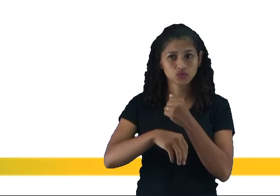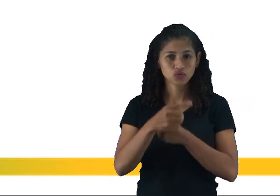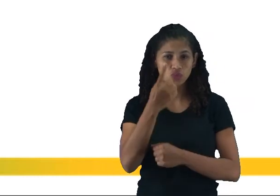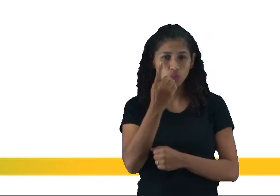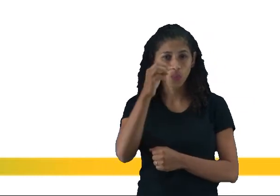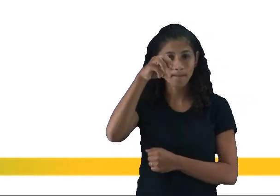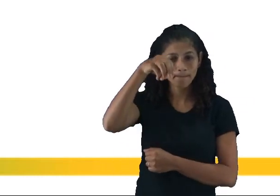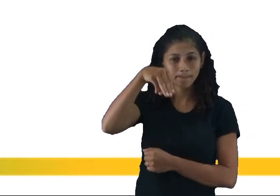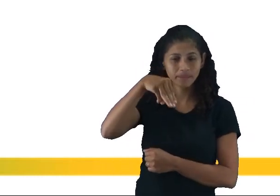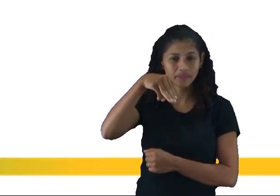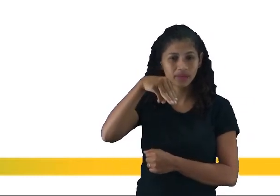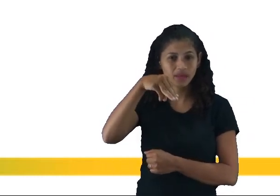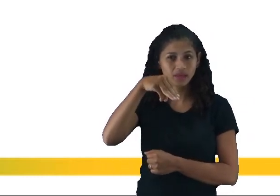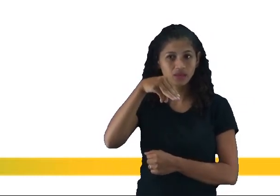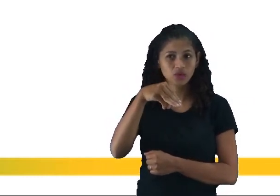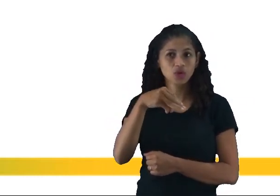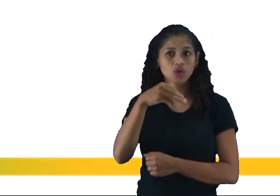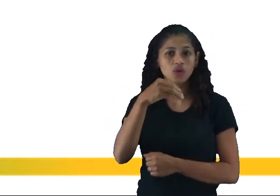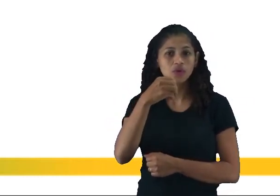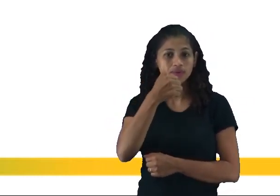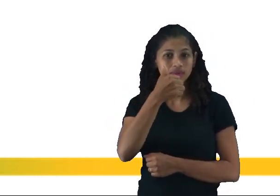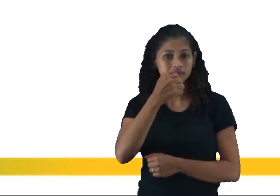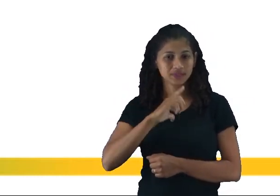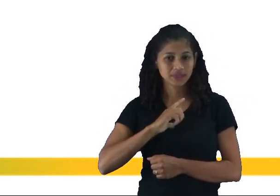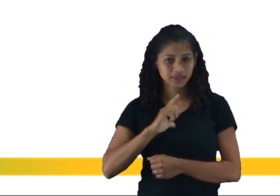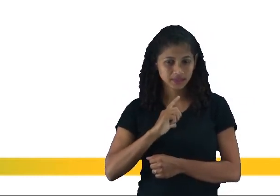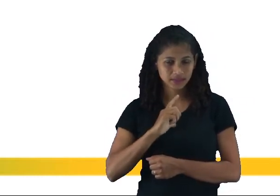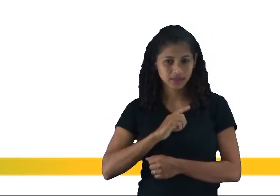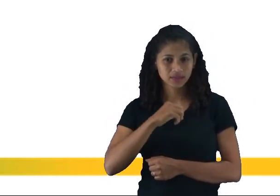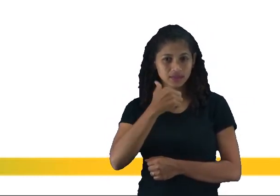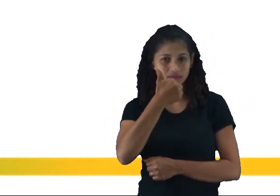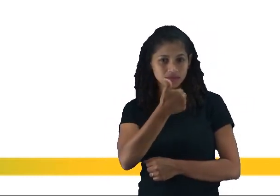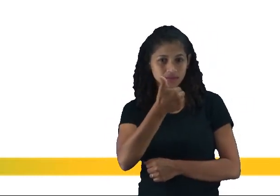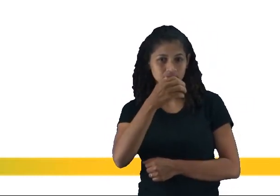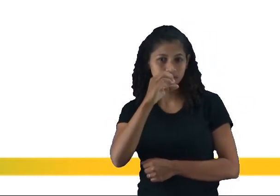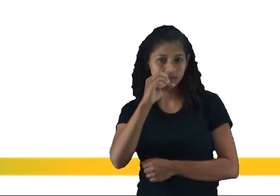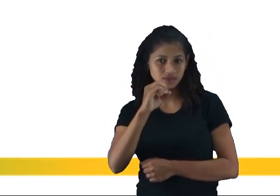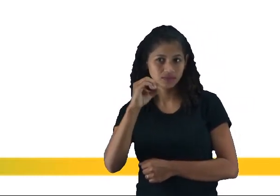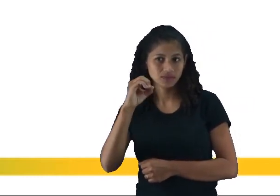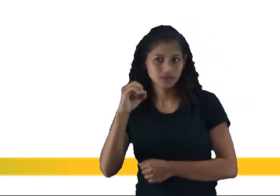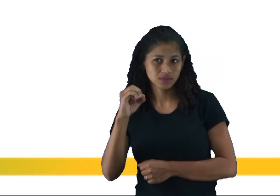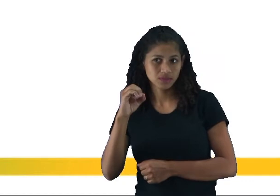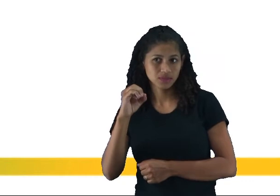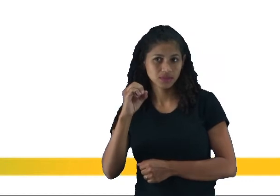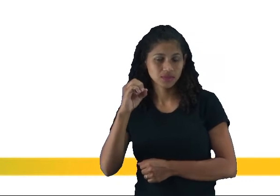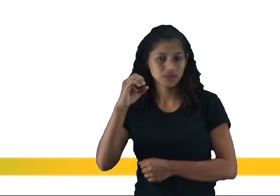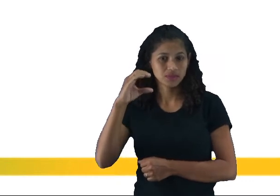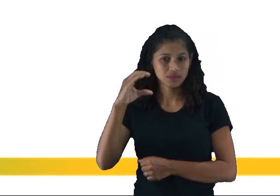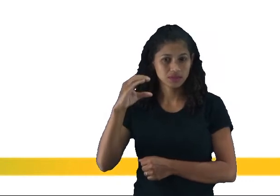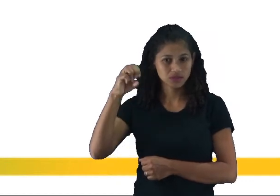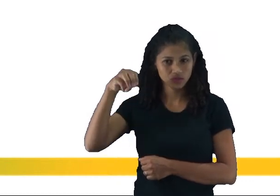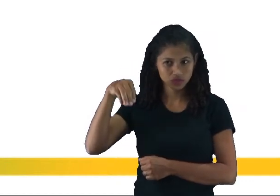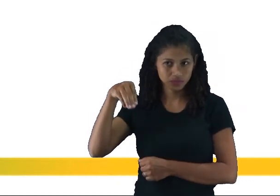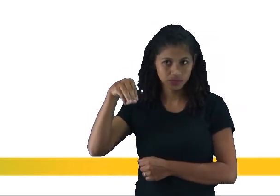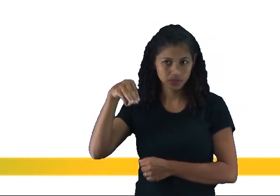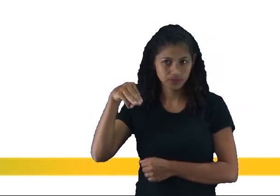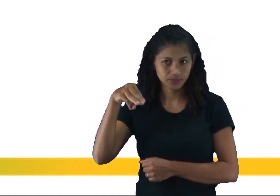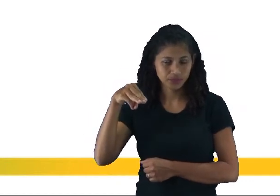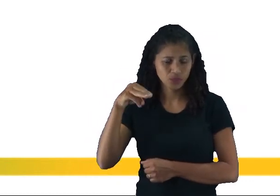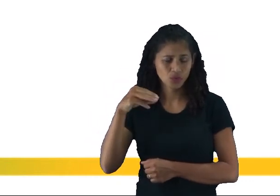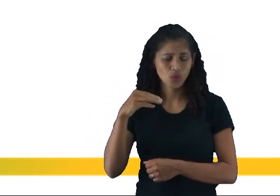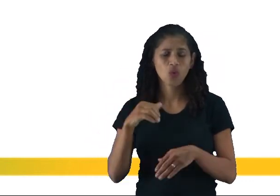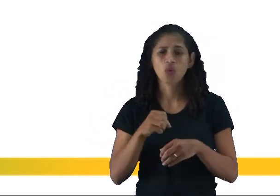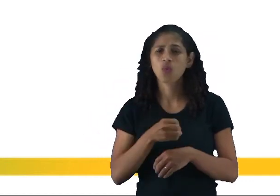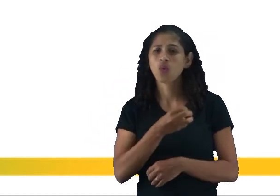certo? Da mesma forma, nós podemos verificar quantos milímetros cabem em